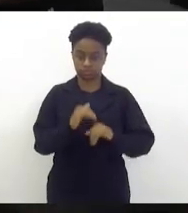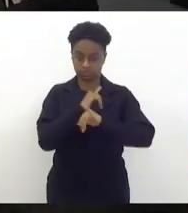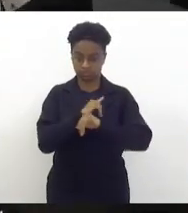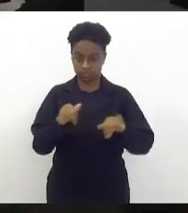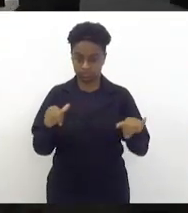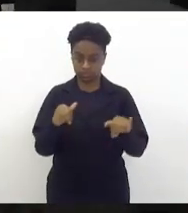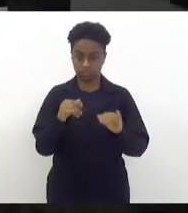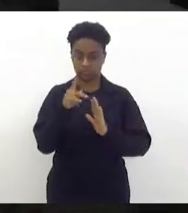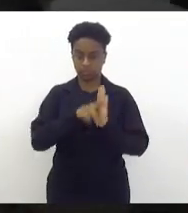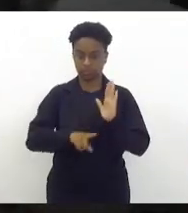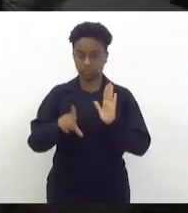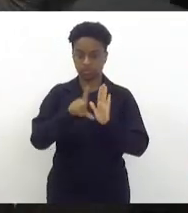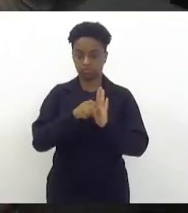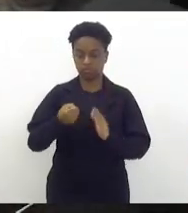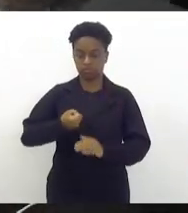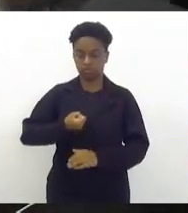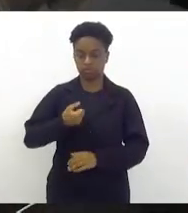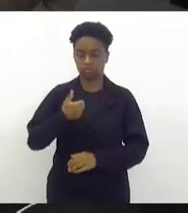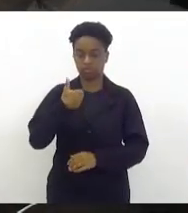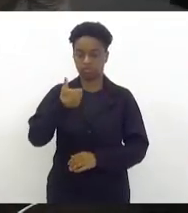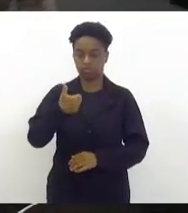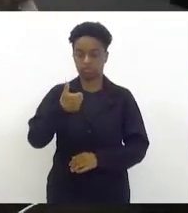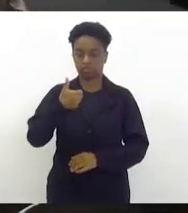Anuncio projeto de lei número